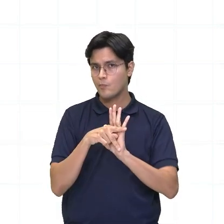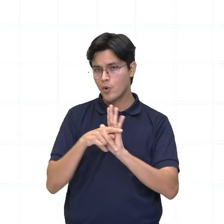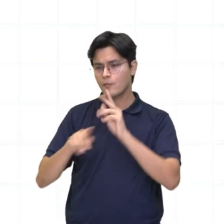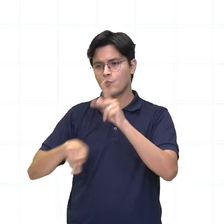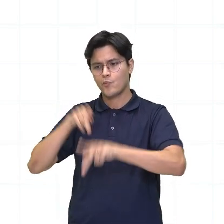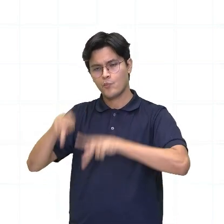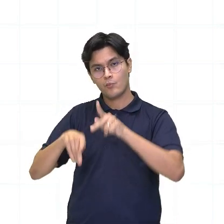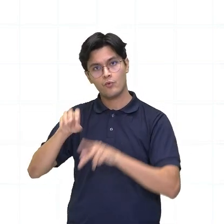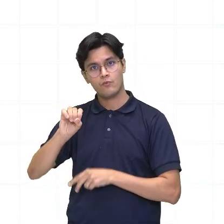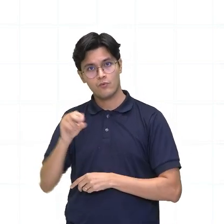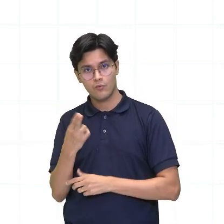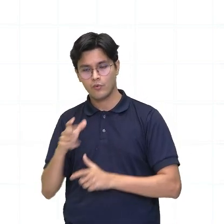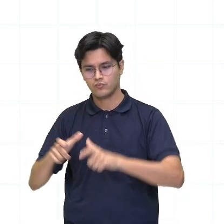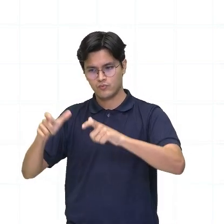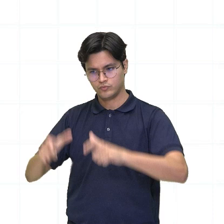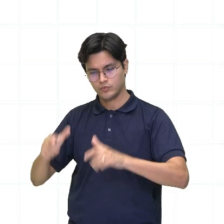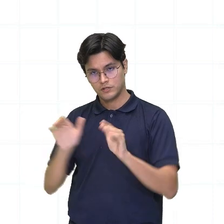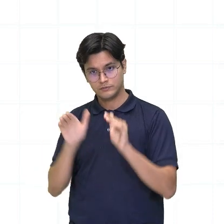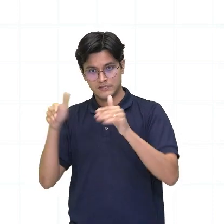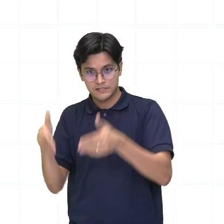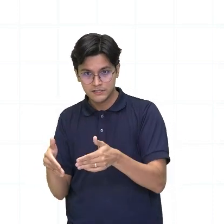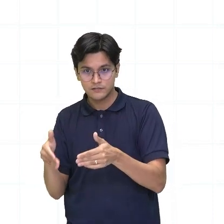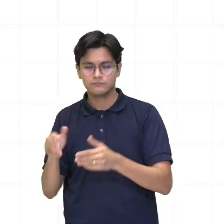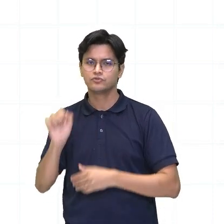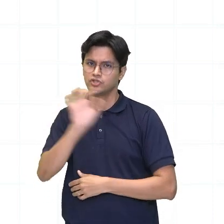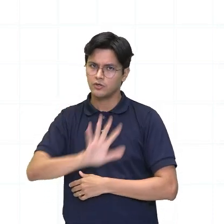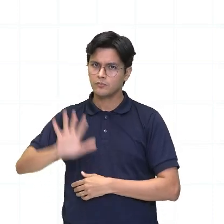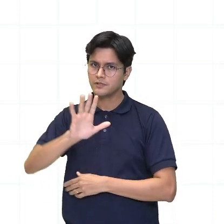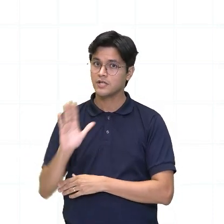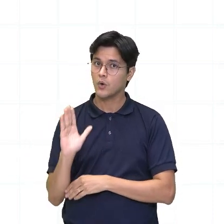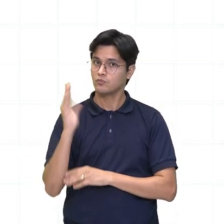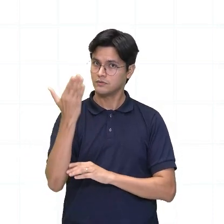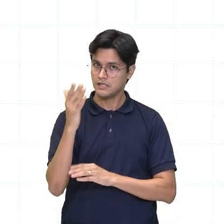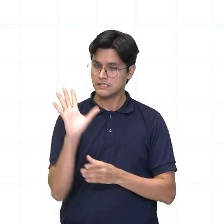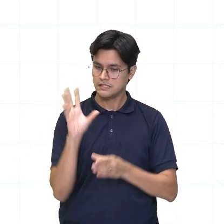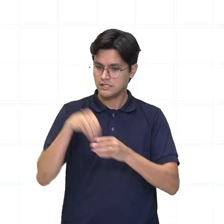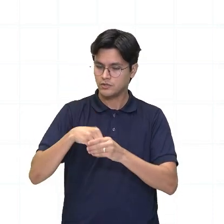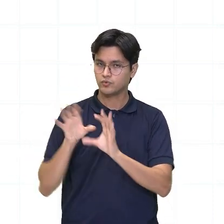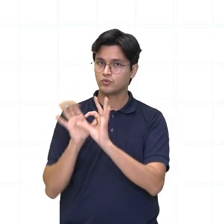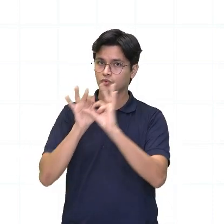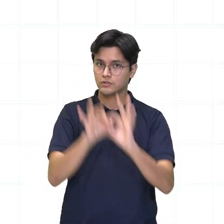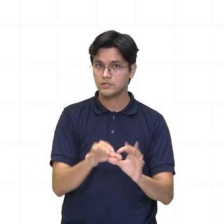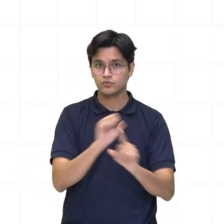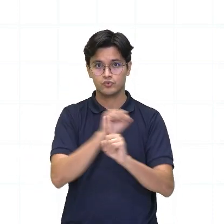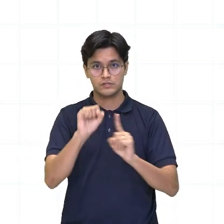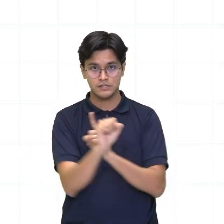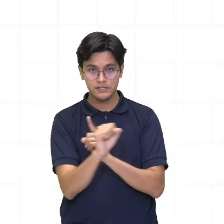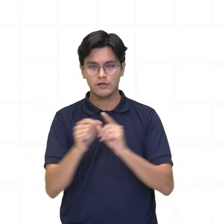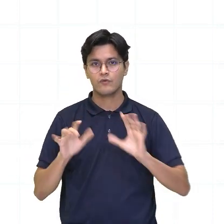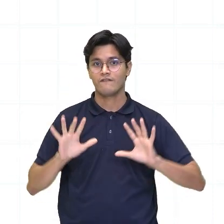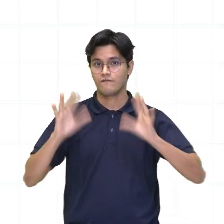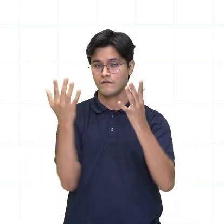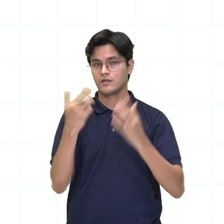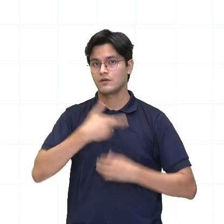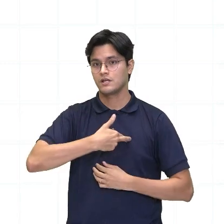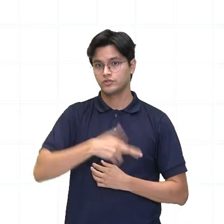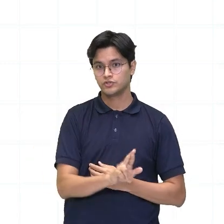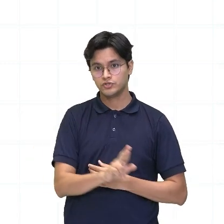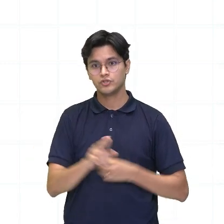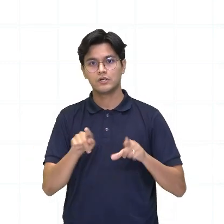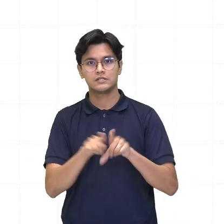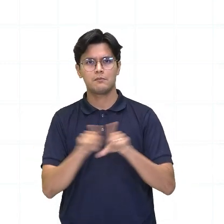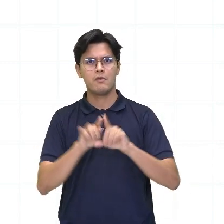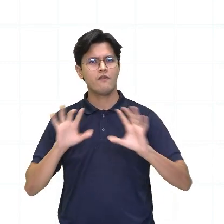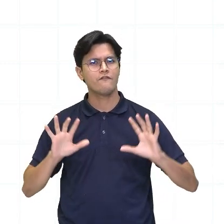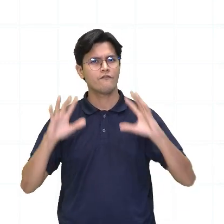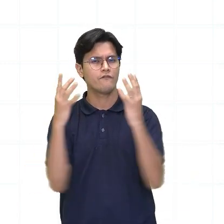geralmente são realizadas em contextos sociais, cerimônias religiosas, festivais, celebrações comunitárias